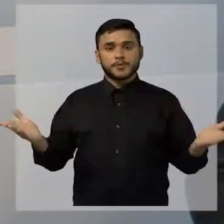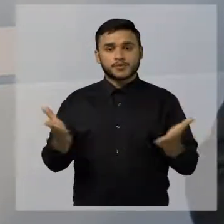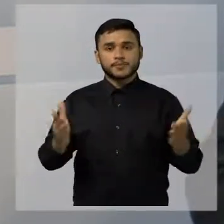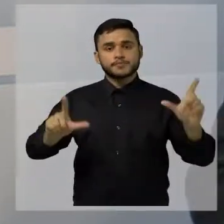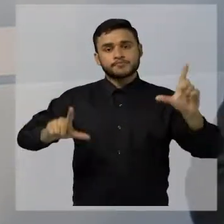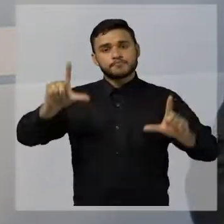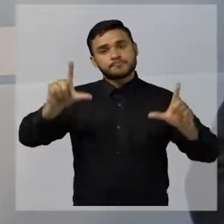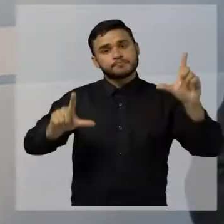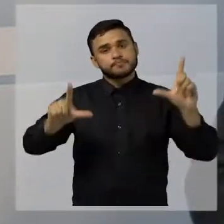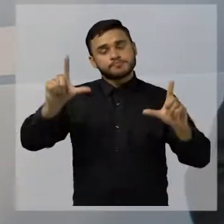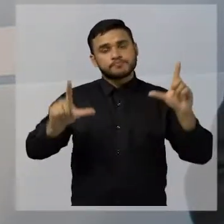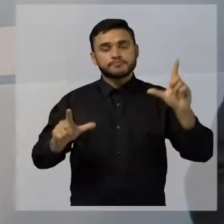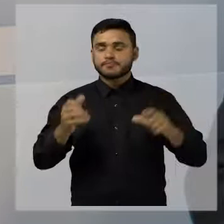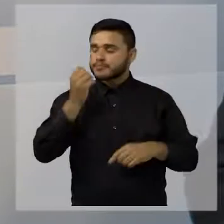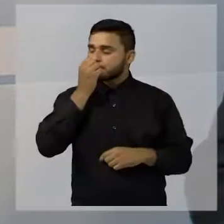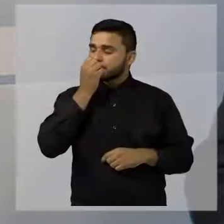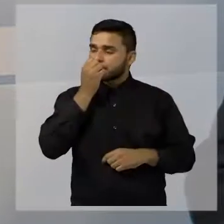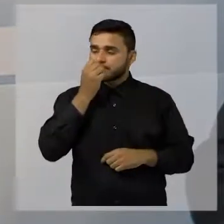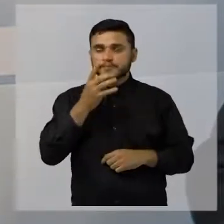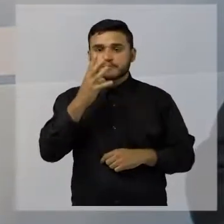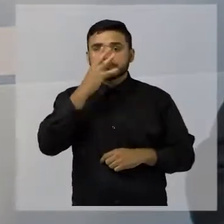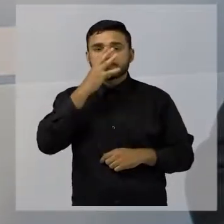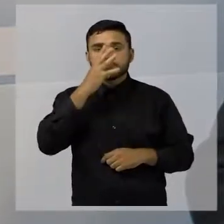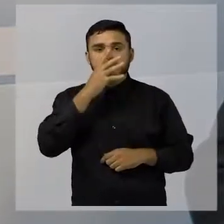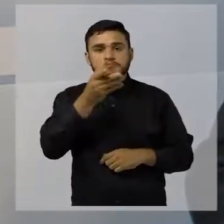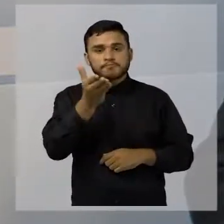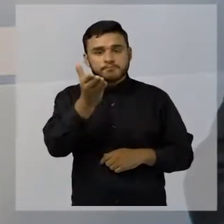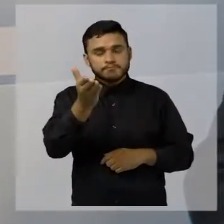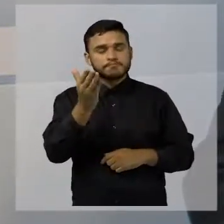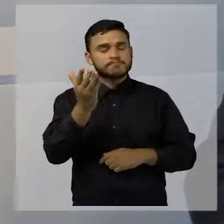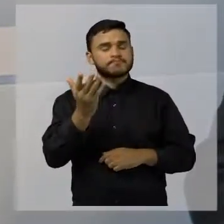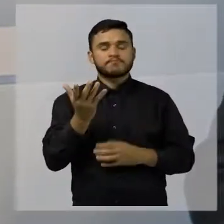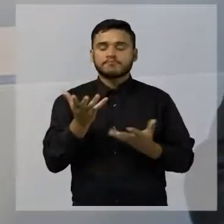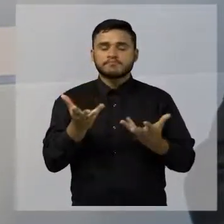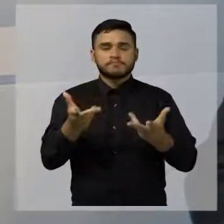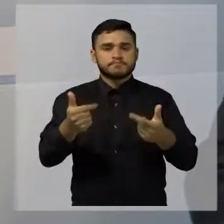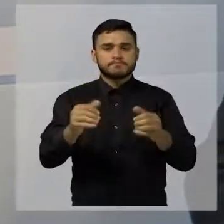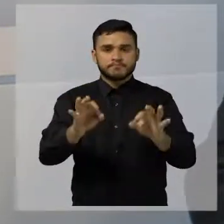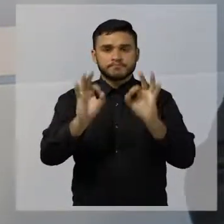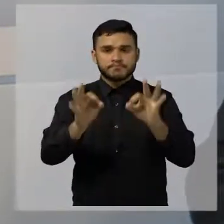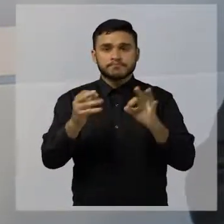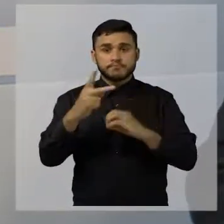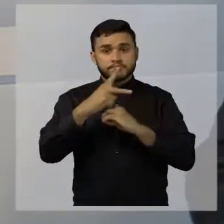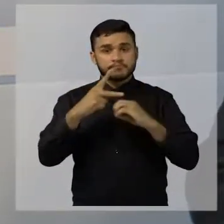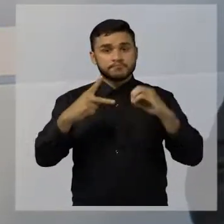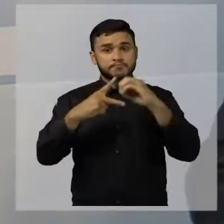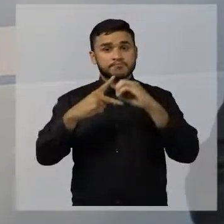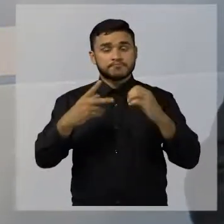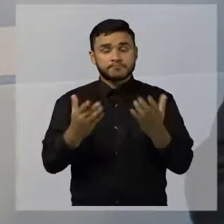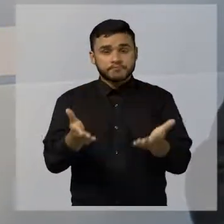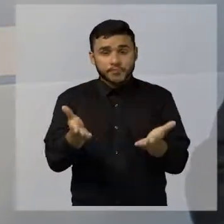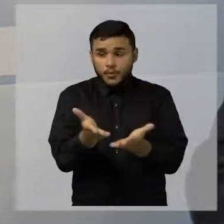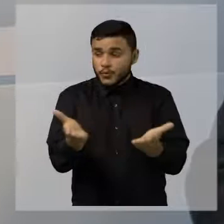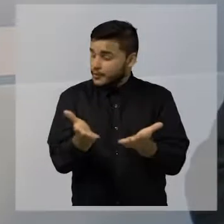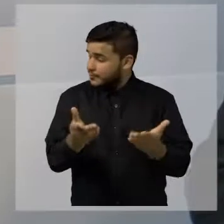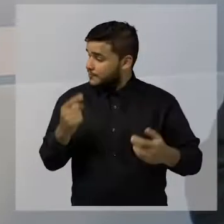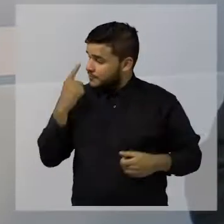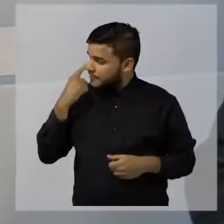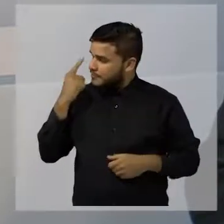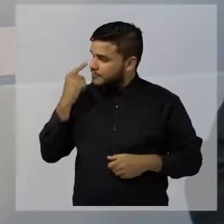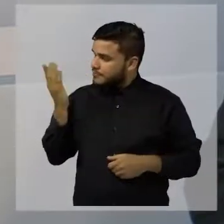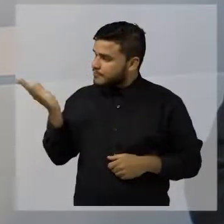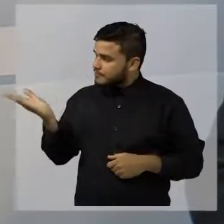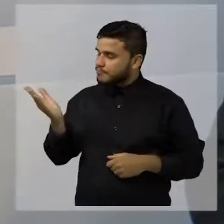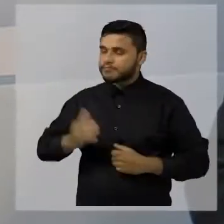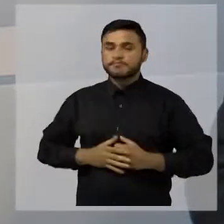programa tão de audiência tão qualificada como é o Pela Ordem. Então eu estou aqui feliz